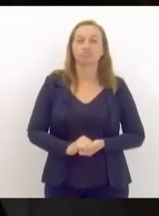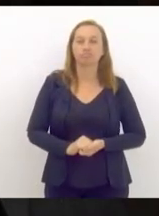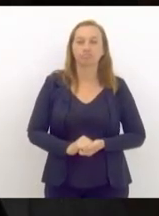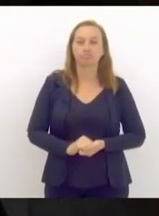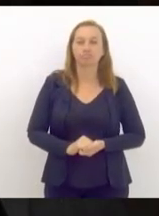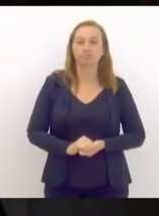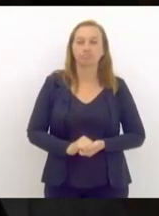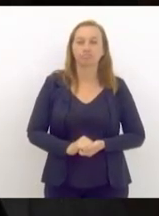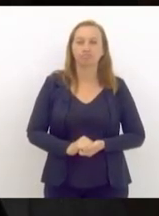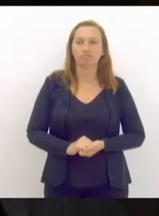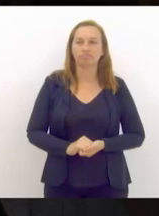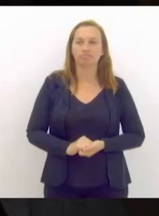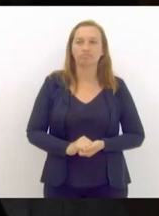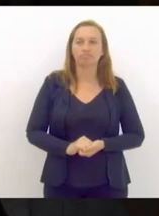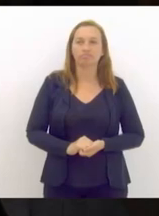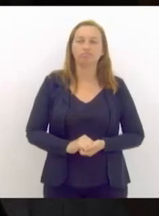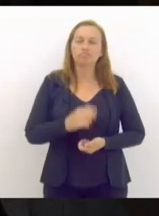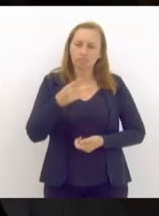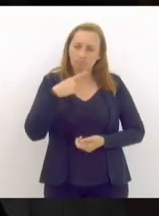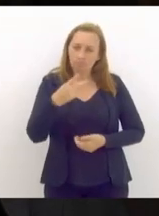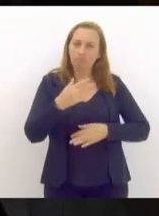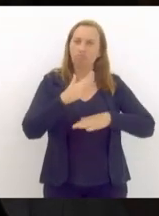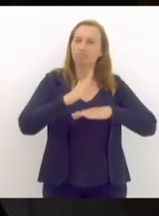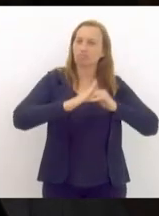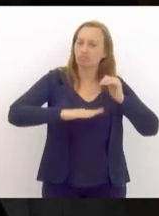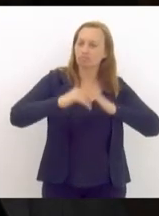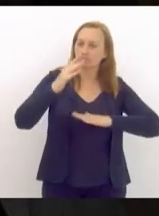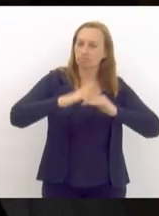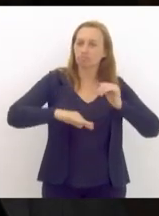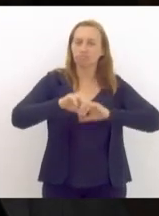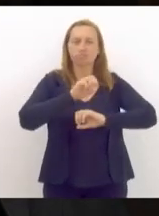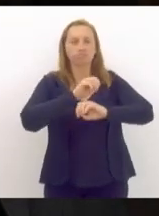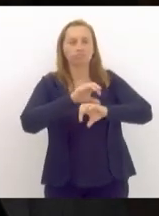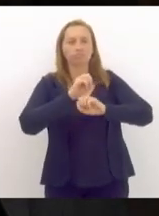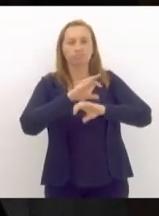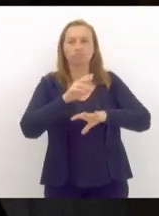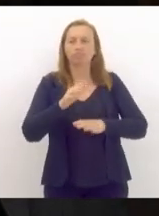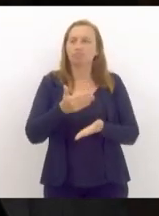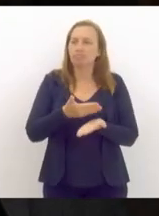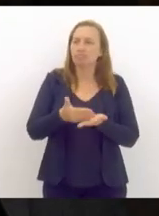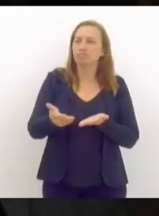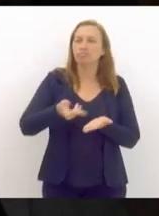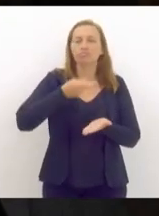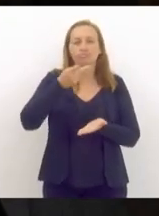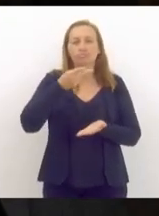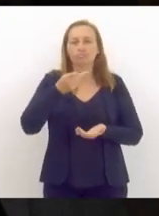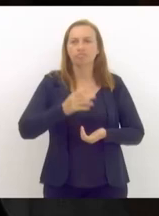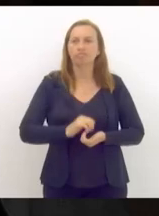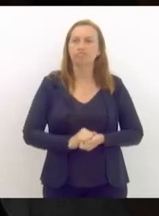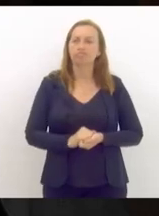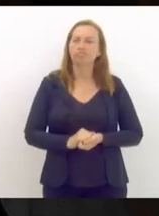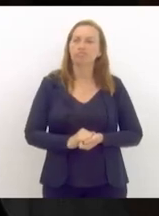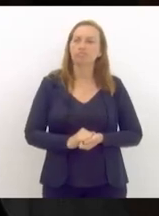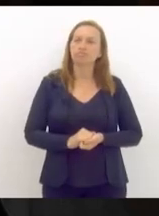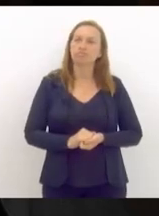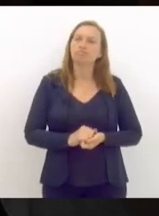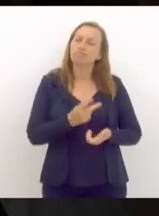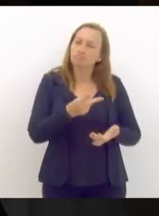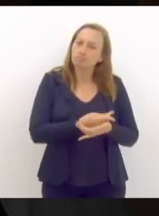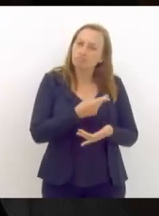Eu cito esse exemplo dos profissionais de educação para começar a falar da covardia que